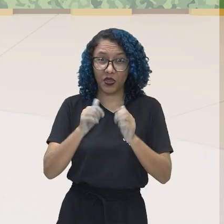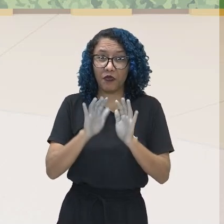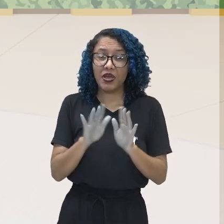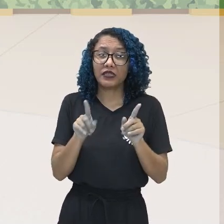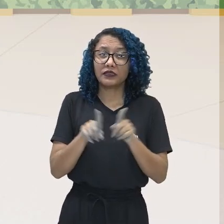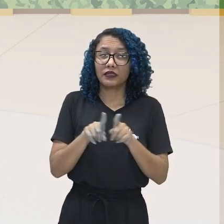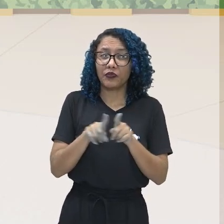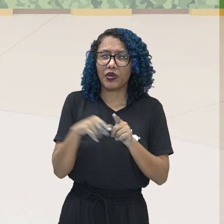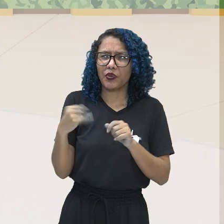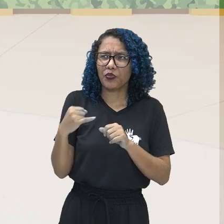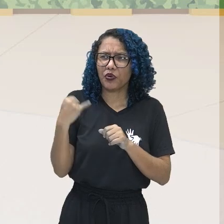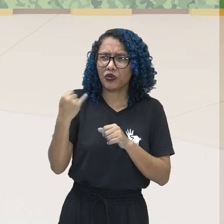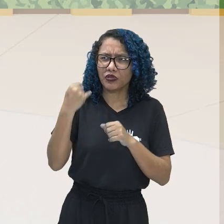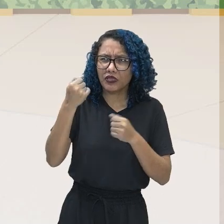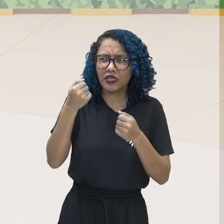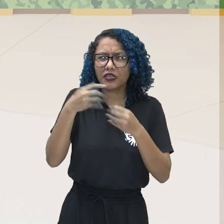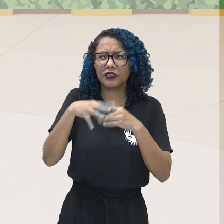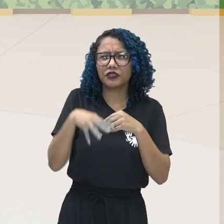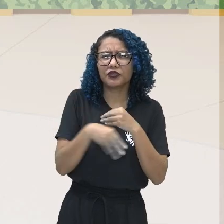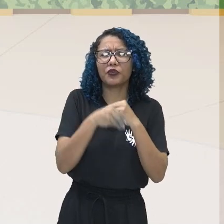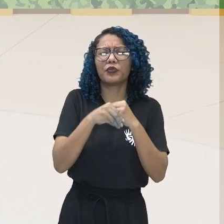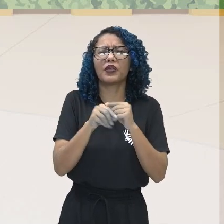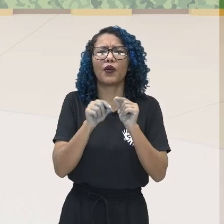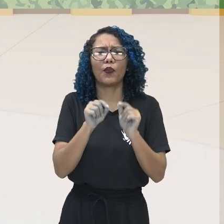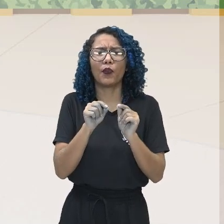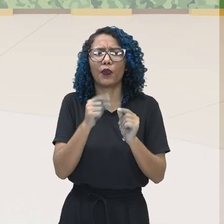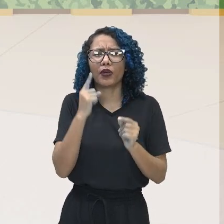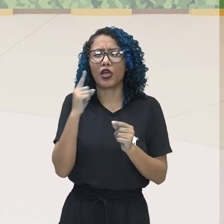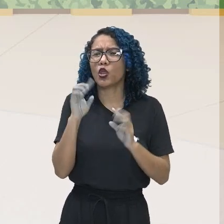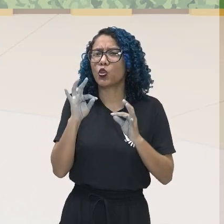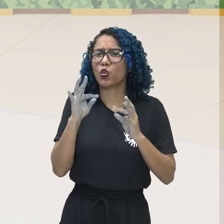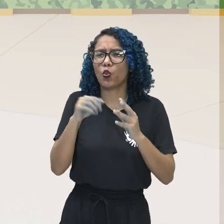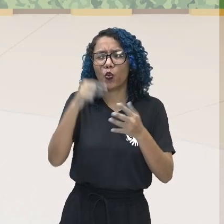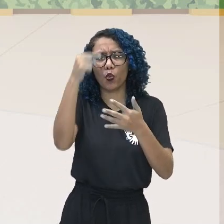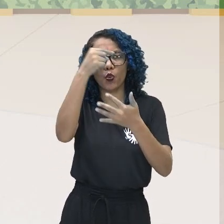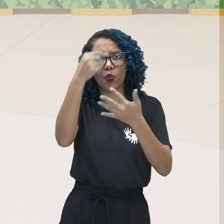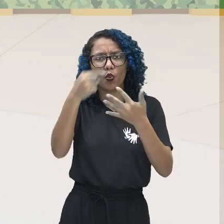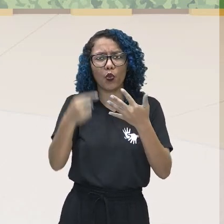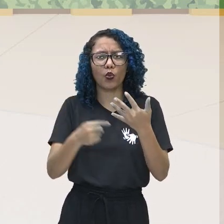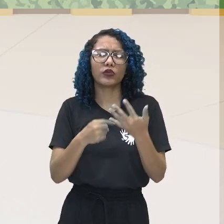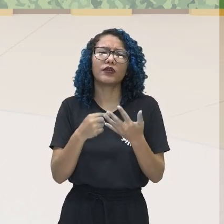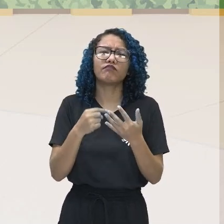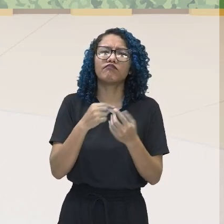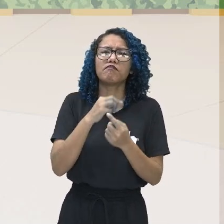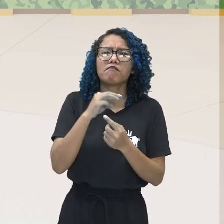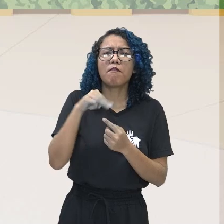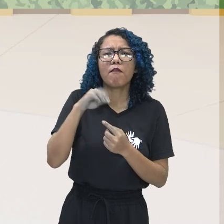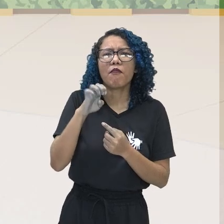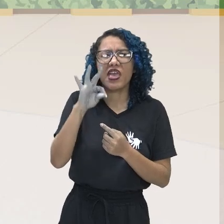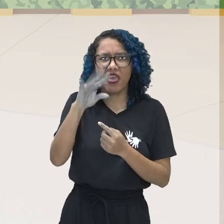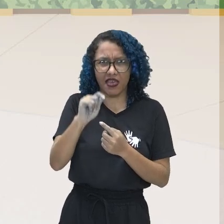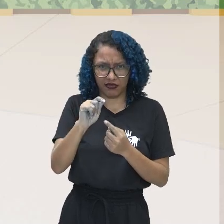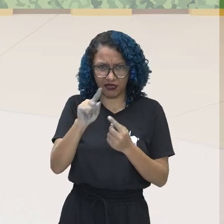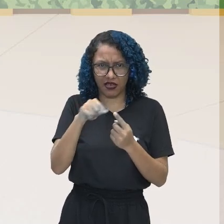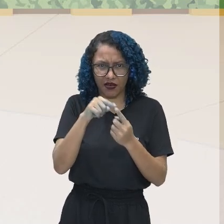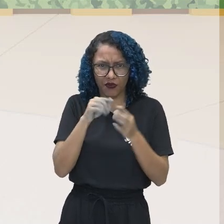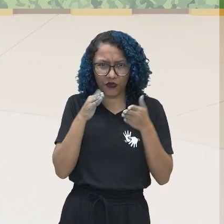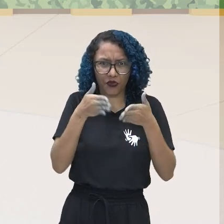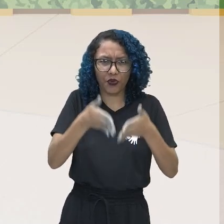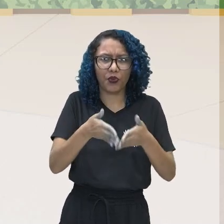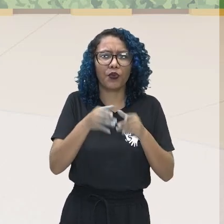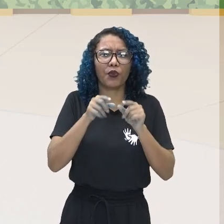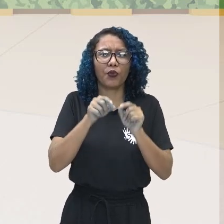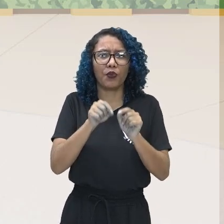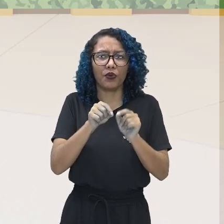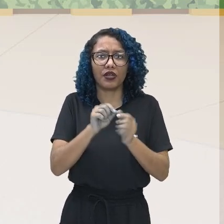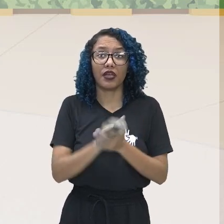importante salientar que todos esses objetivos, todas essas metas, elas derivaram de um